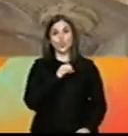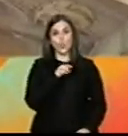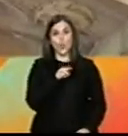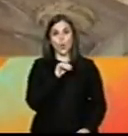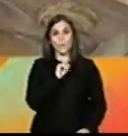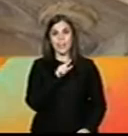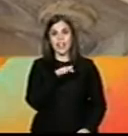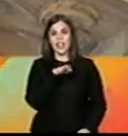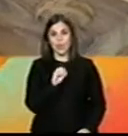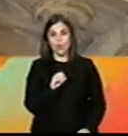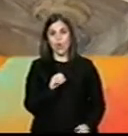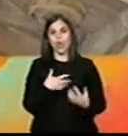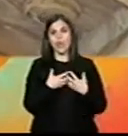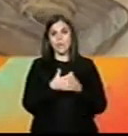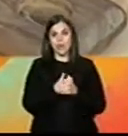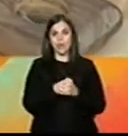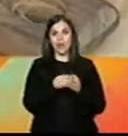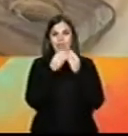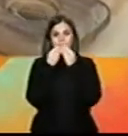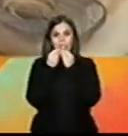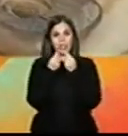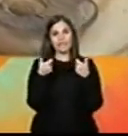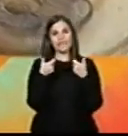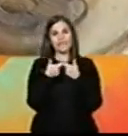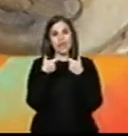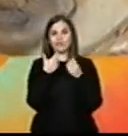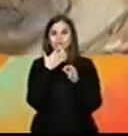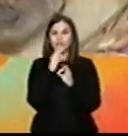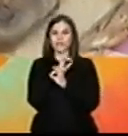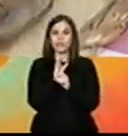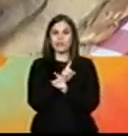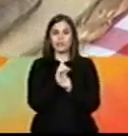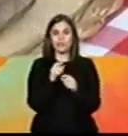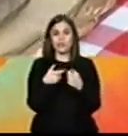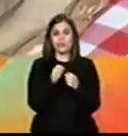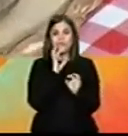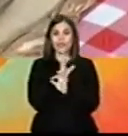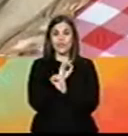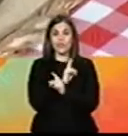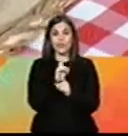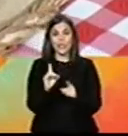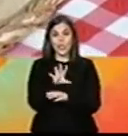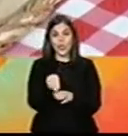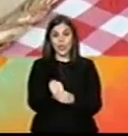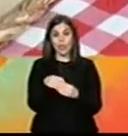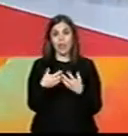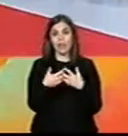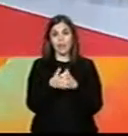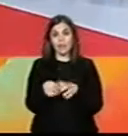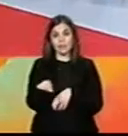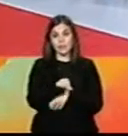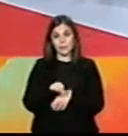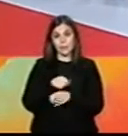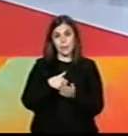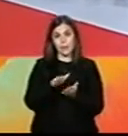Tomilho-limão. Gosto muito aqui. Tomilho-limão. Aqui ficava muito bem um bocadinho de tomilho-limão, porque nós já estamos a utilizar o limão também na manteiga, não é? E